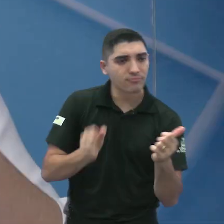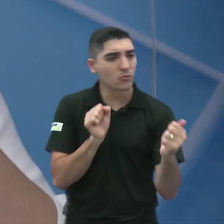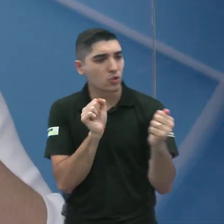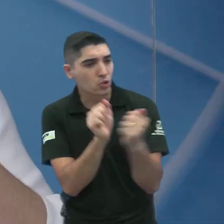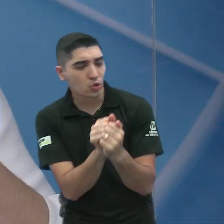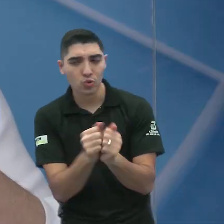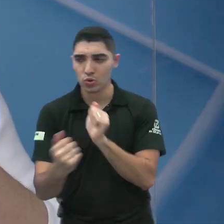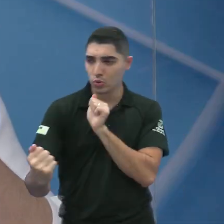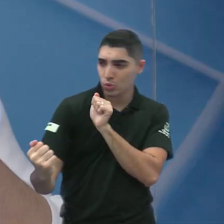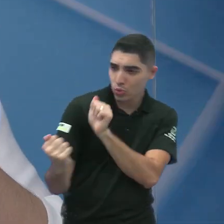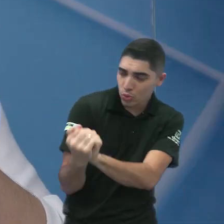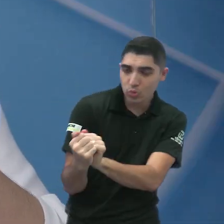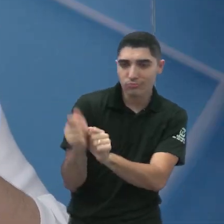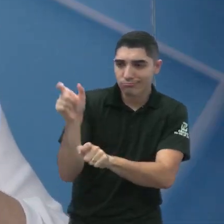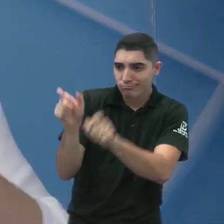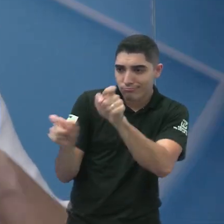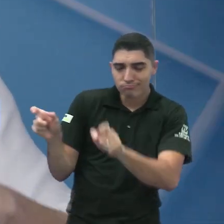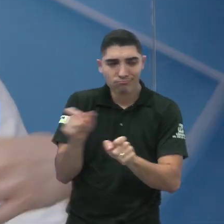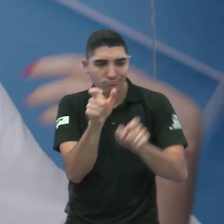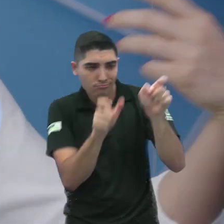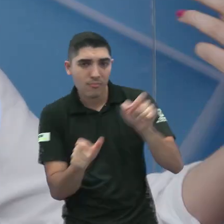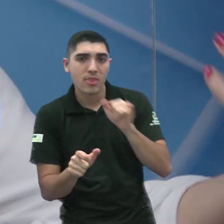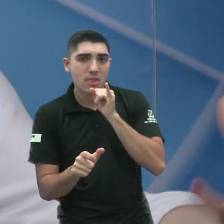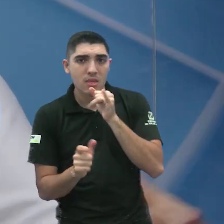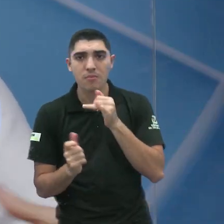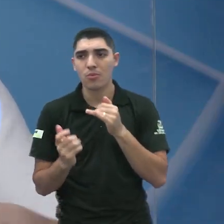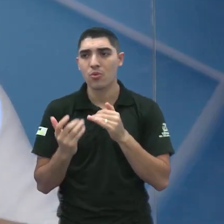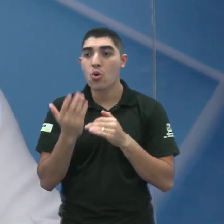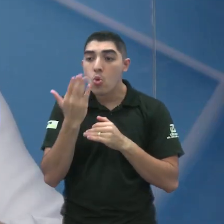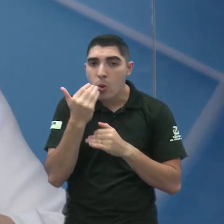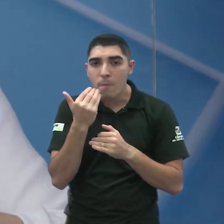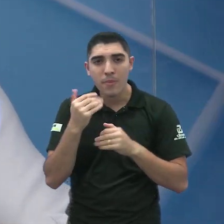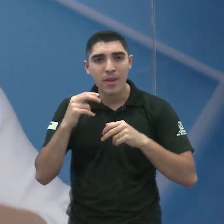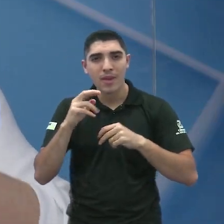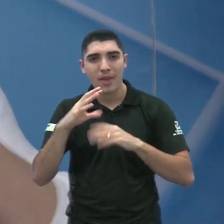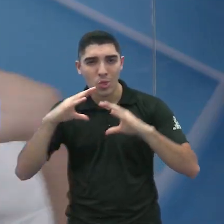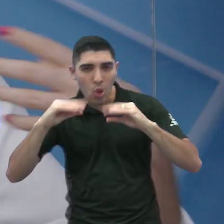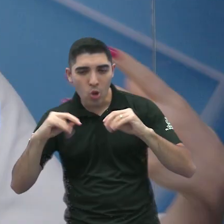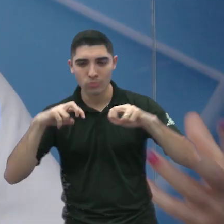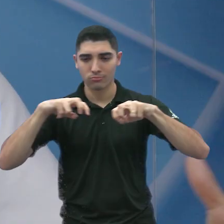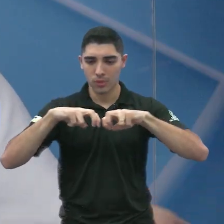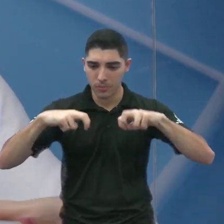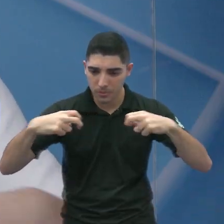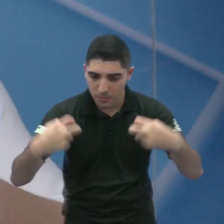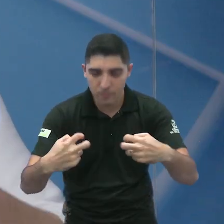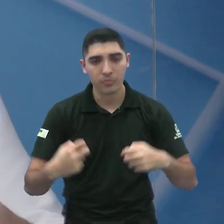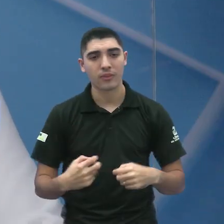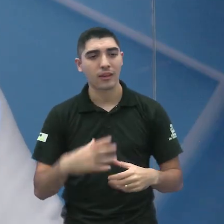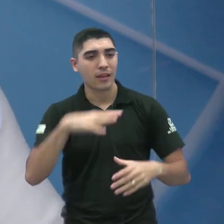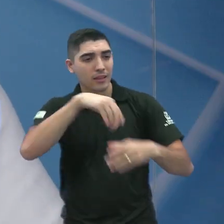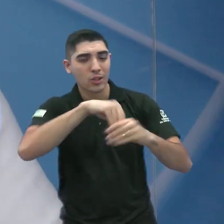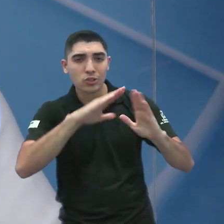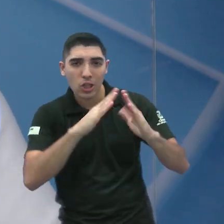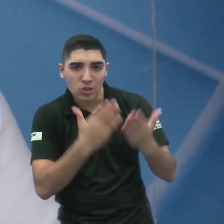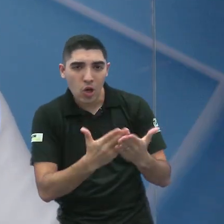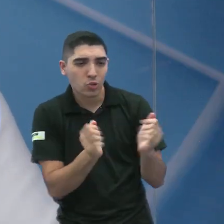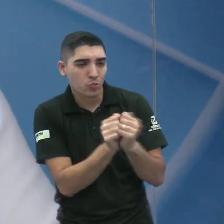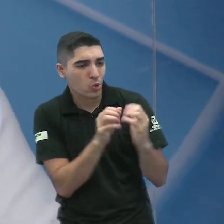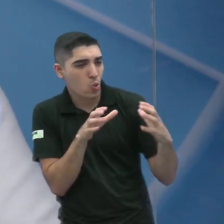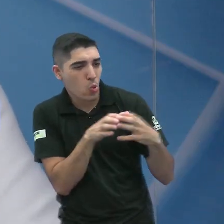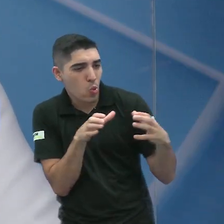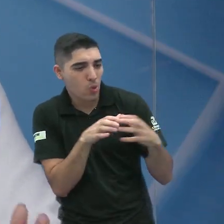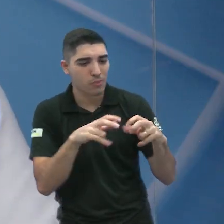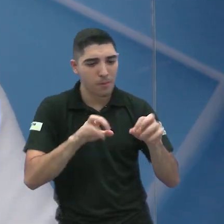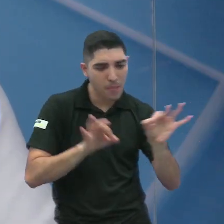né? Sempre, vamos jantar, era na mesa, né? Na escola, eram os trabalhos, sempre em grupo. E, de